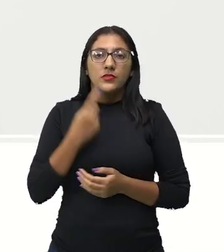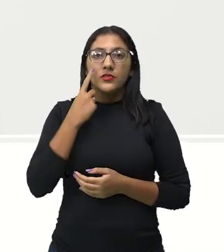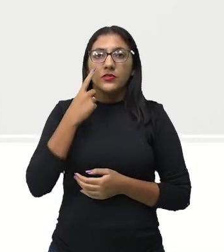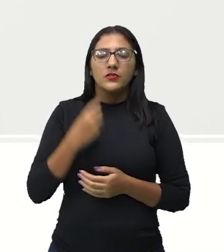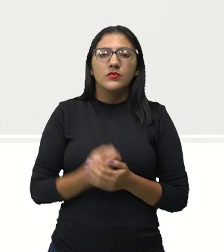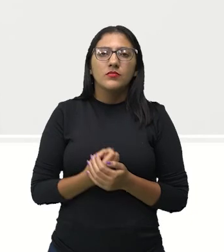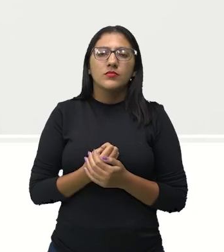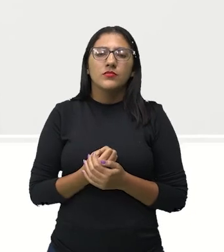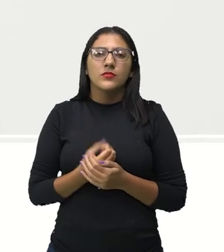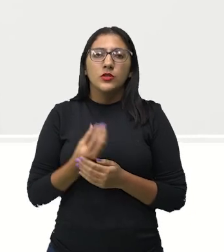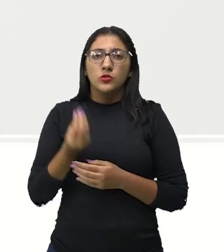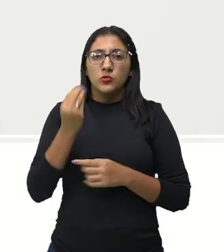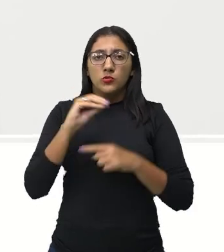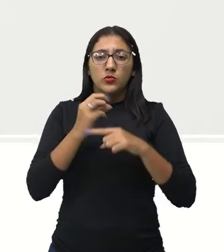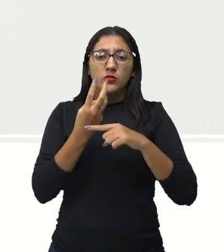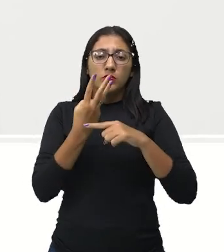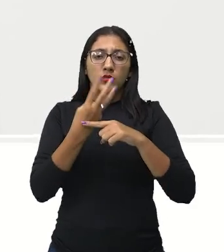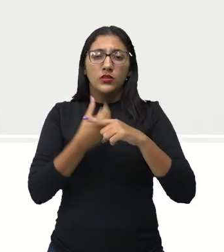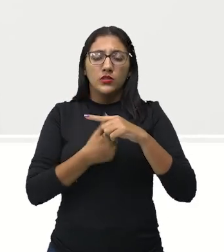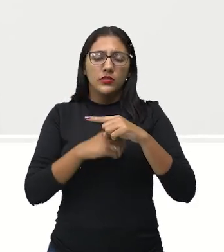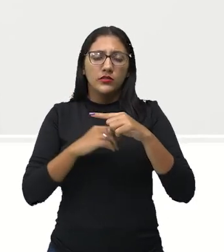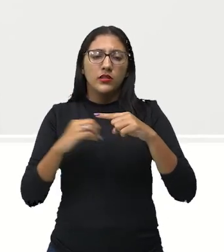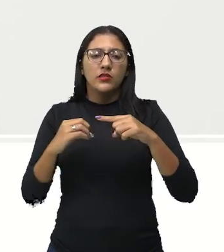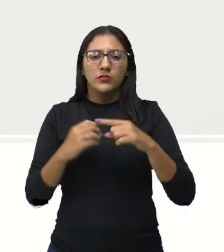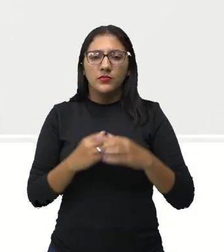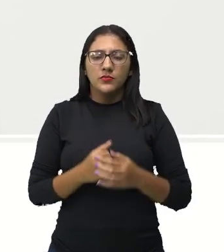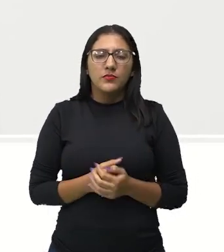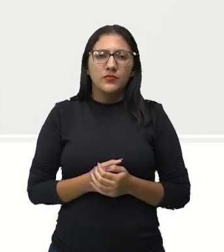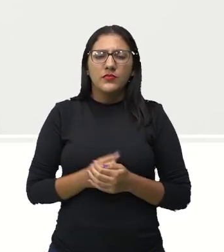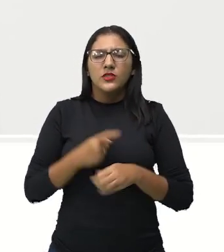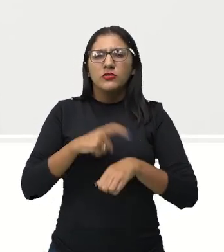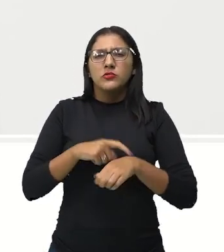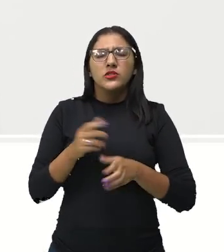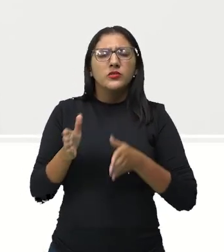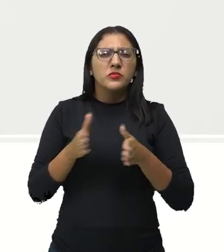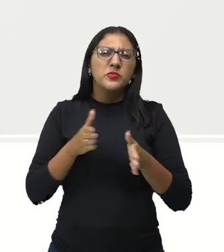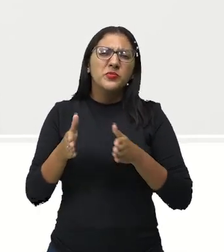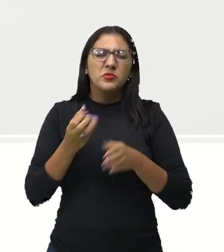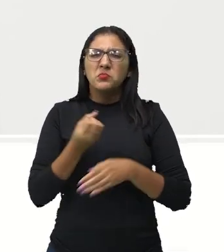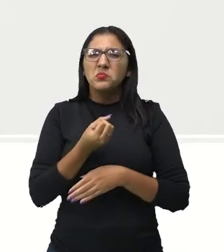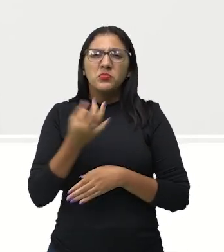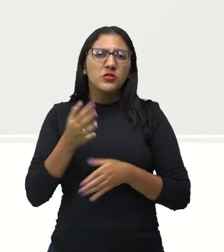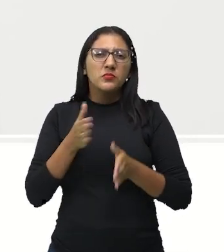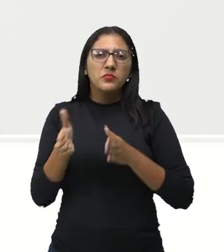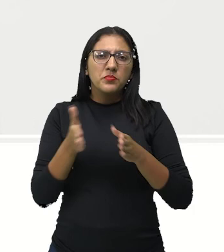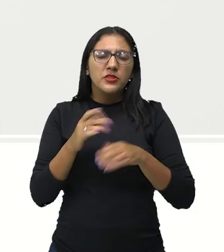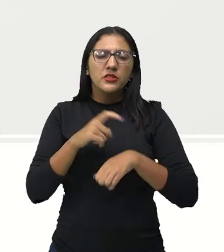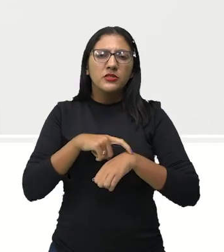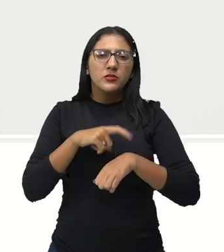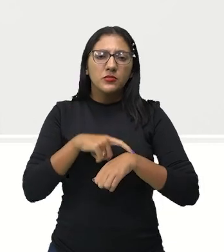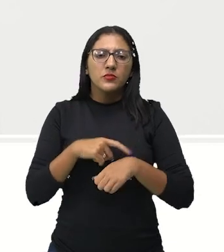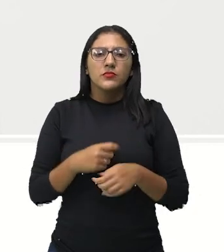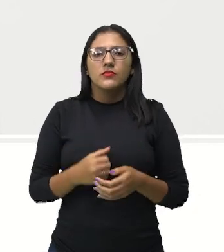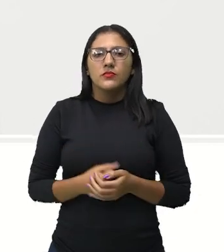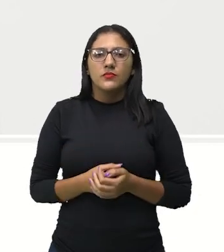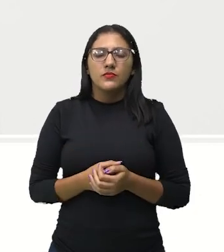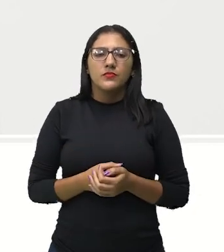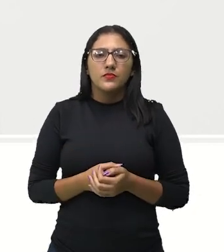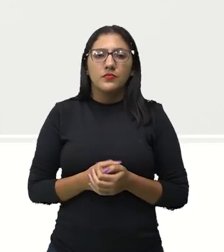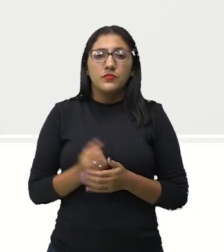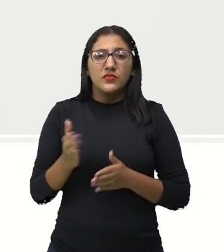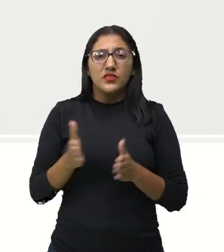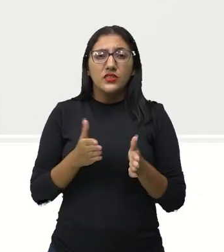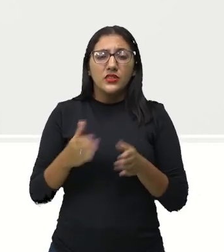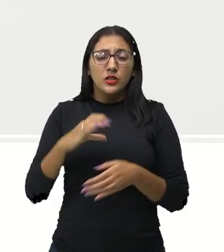que falar 3 sobre 100. Quanto é o tempo? Por quanto tempo ela fez o empréstimo? Marta fez o empréstimo?